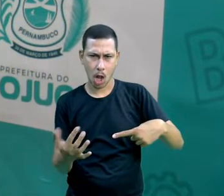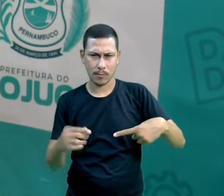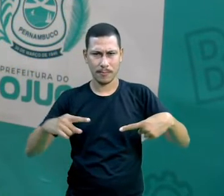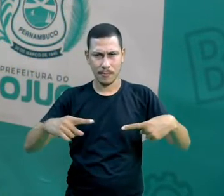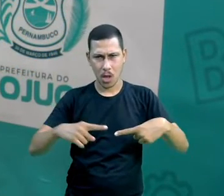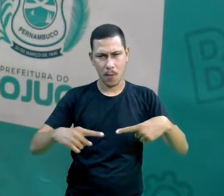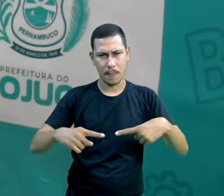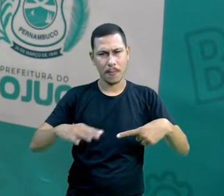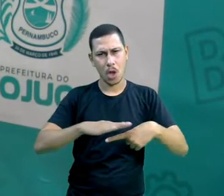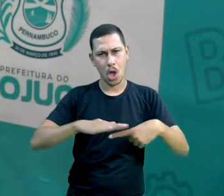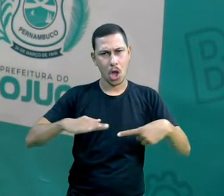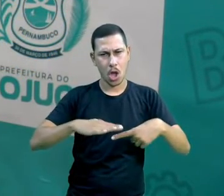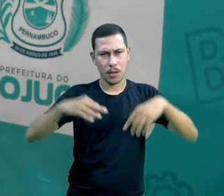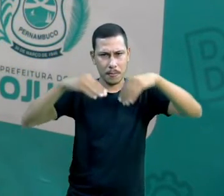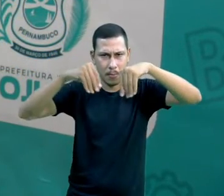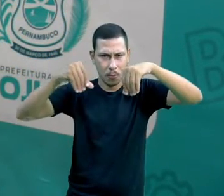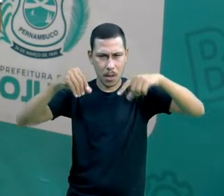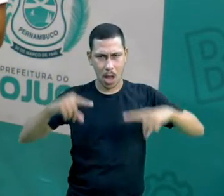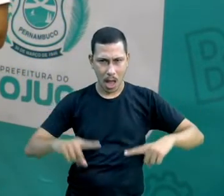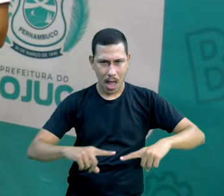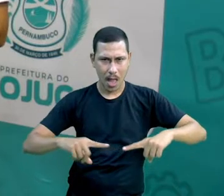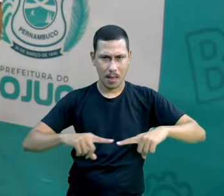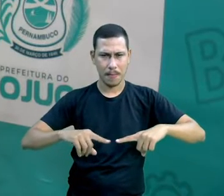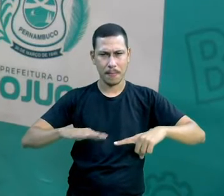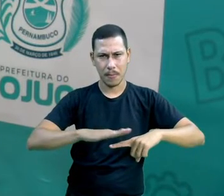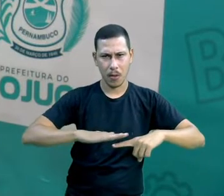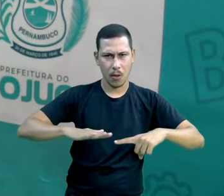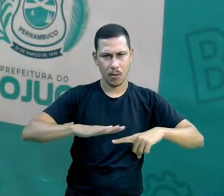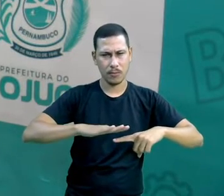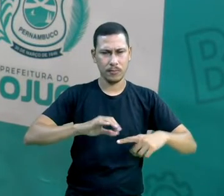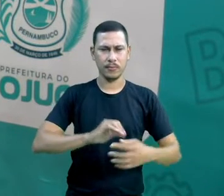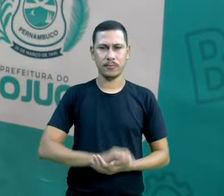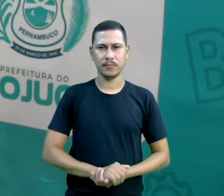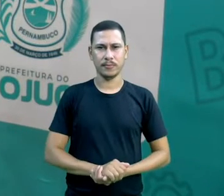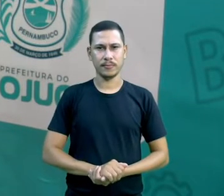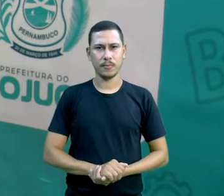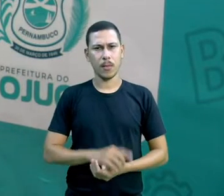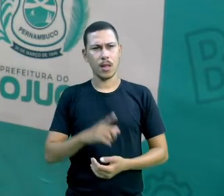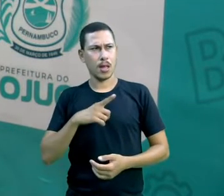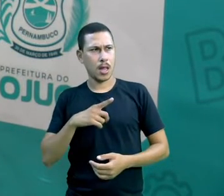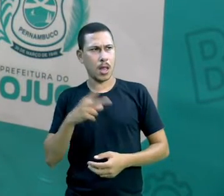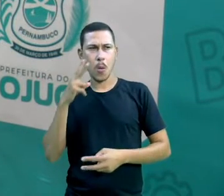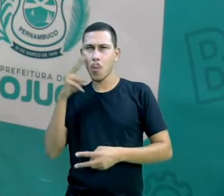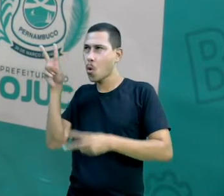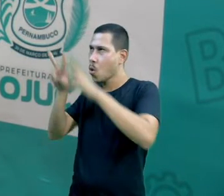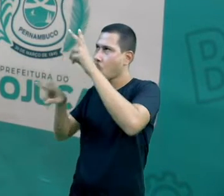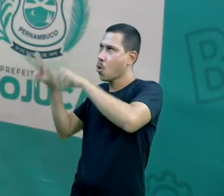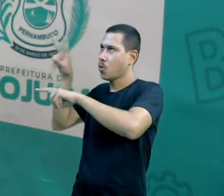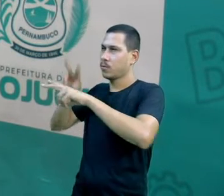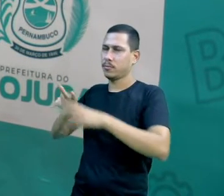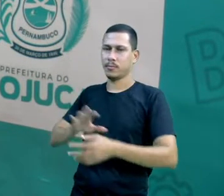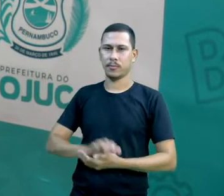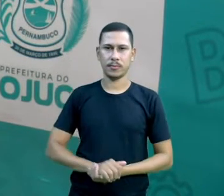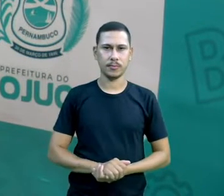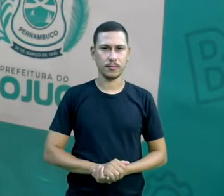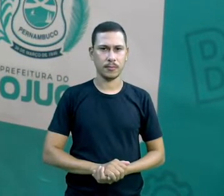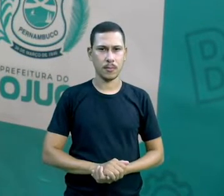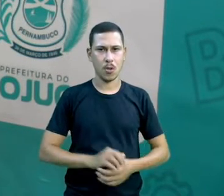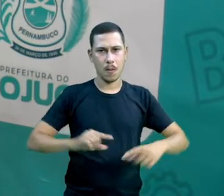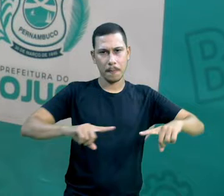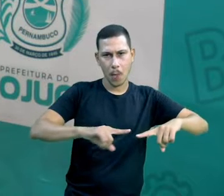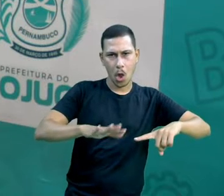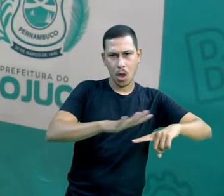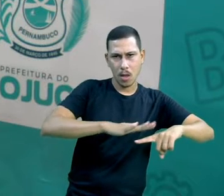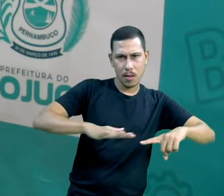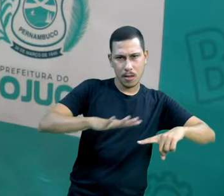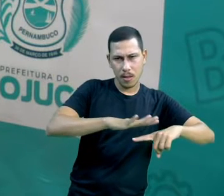à crosta terrestre em relação ao magma. Basicamente, nós temos essas placas aqui, ó. Placa